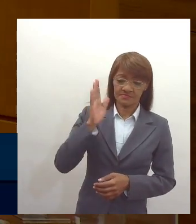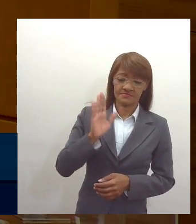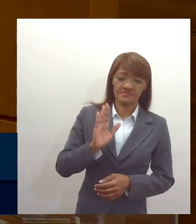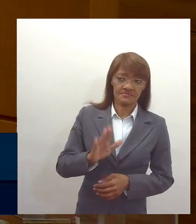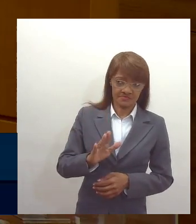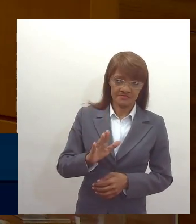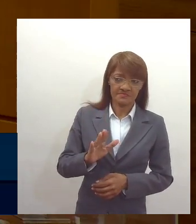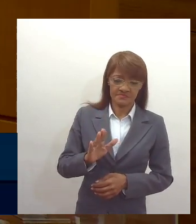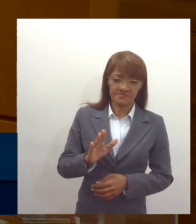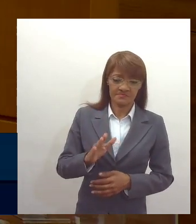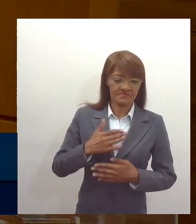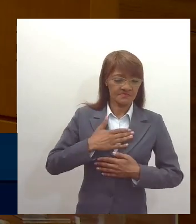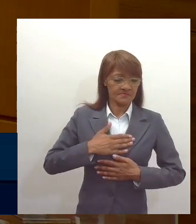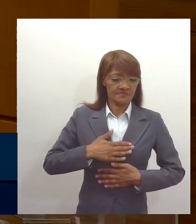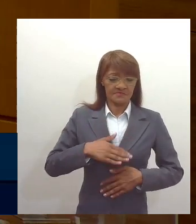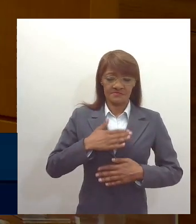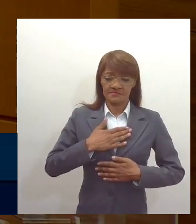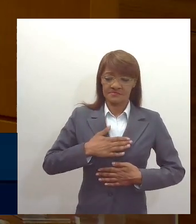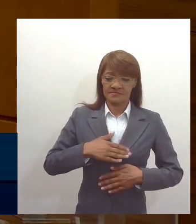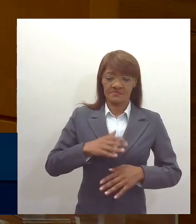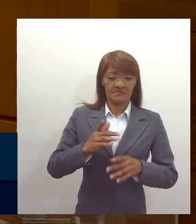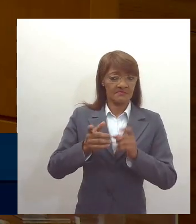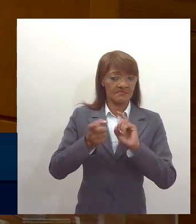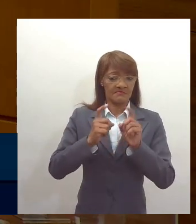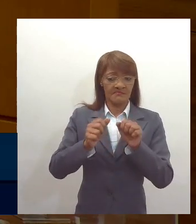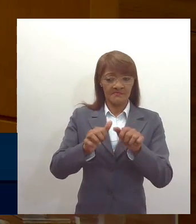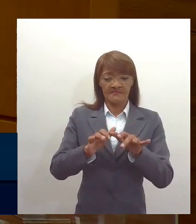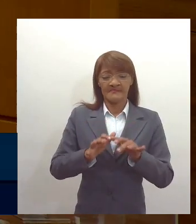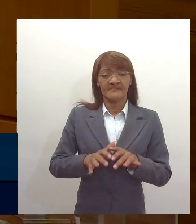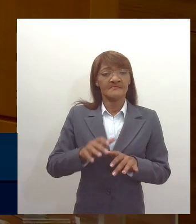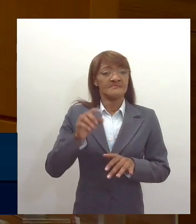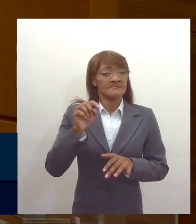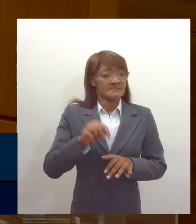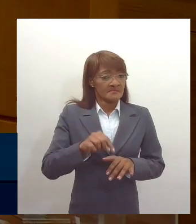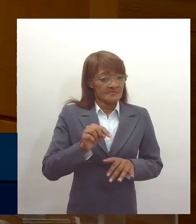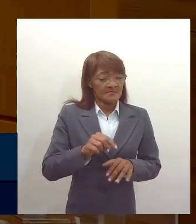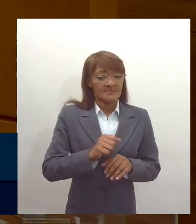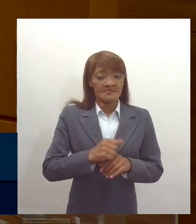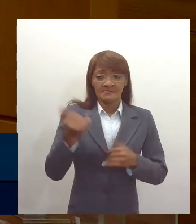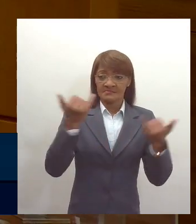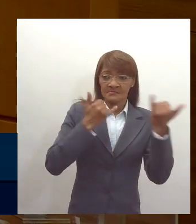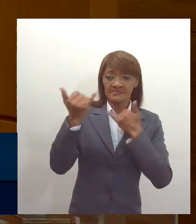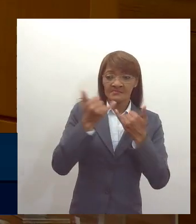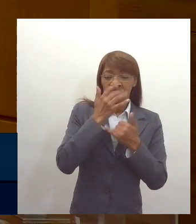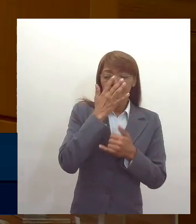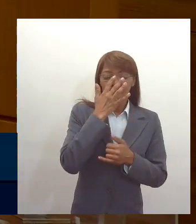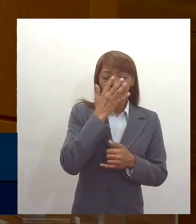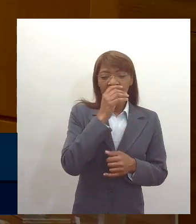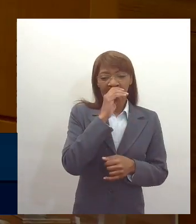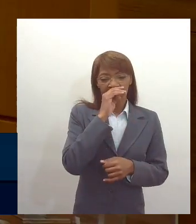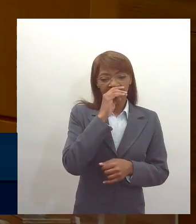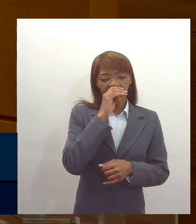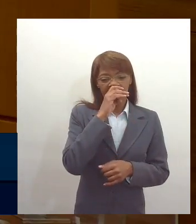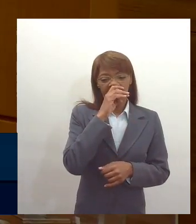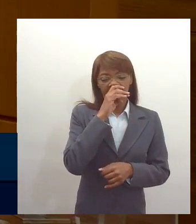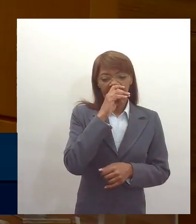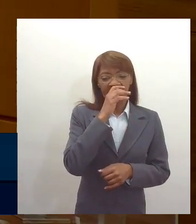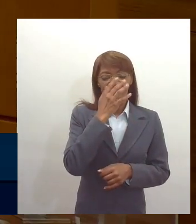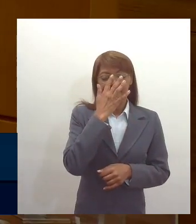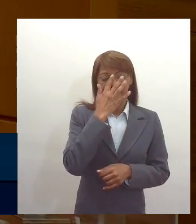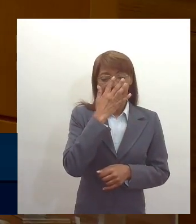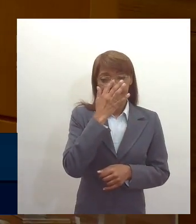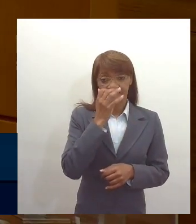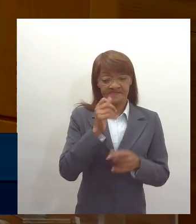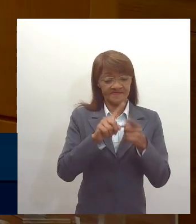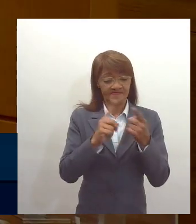recebeu aqui, né, diversas informações, mas não demos um segundo passo. Eu acho que é necessário fazer isso. Afinal